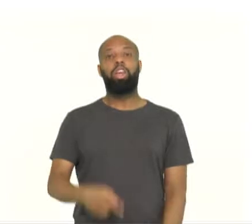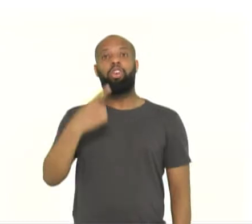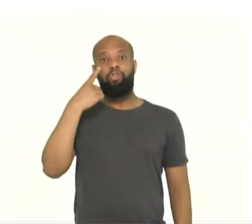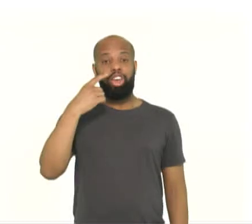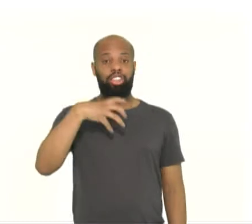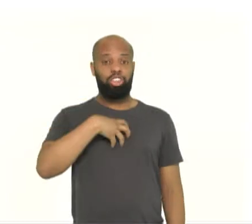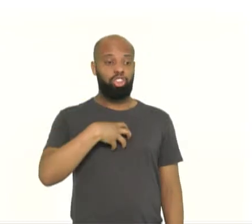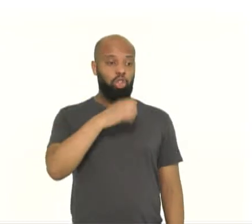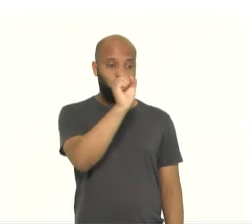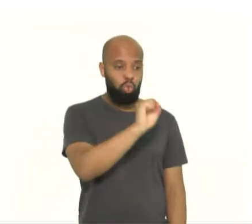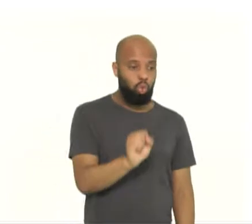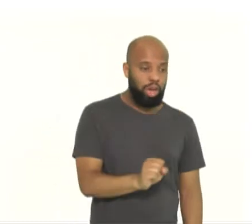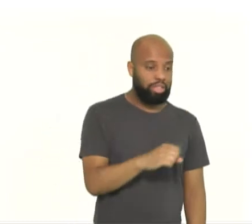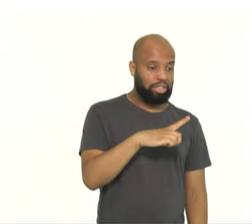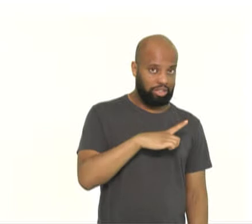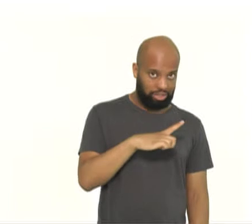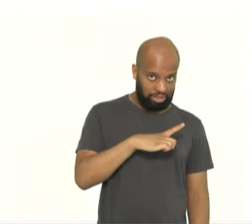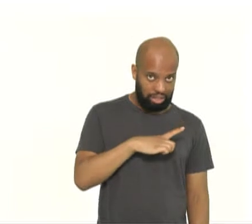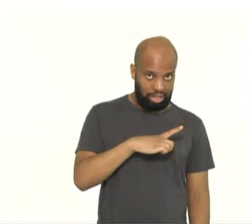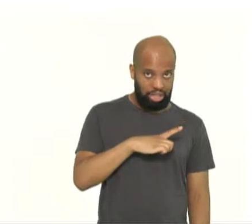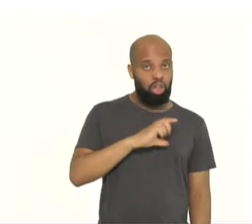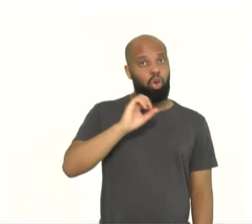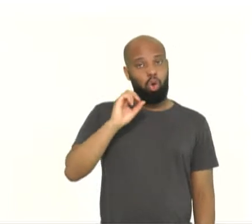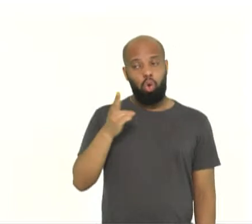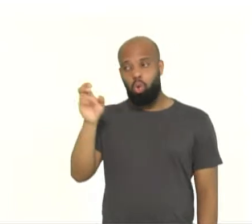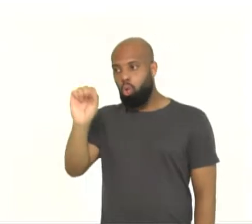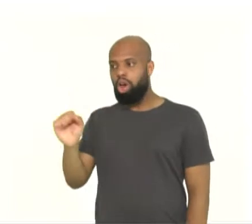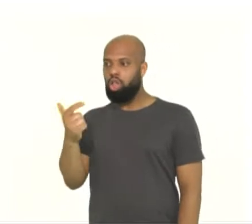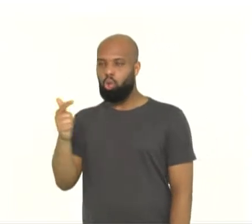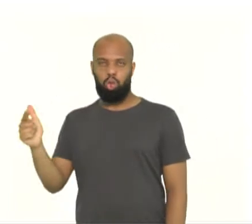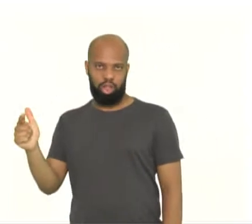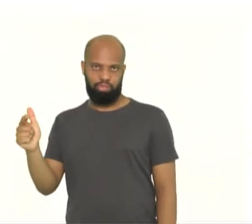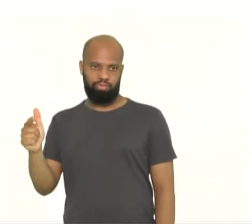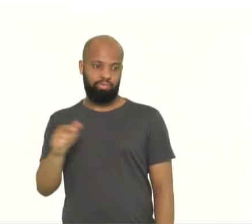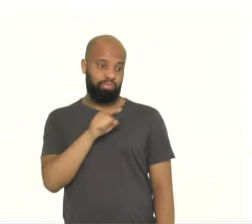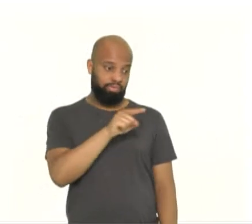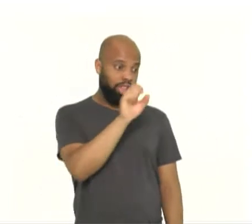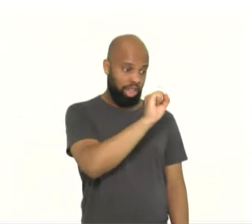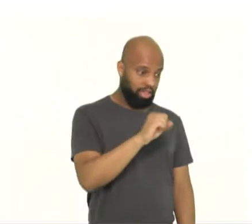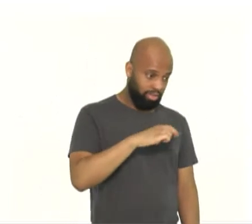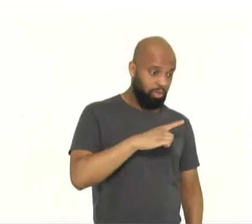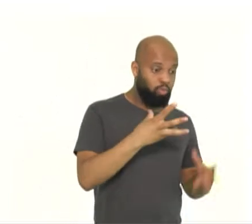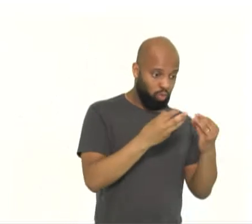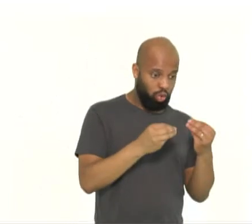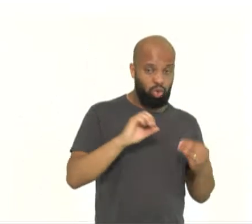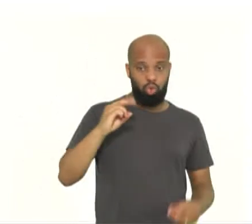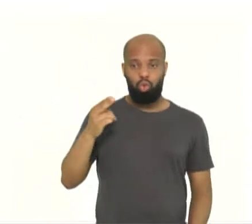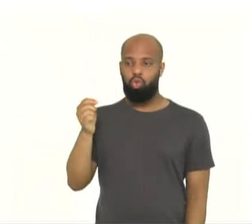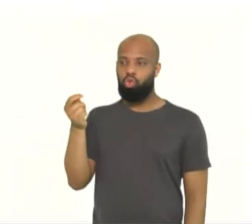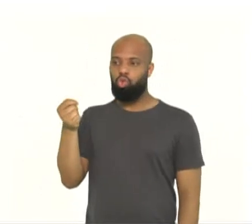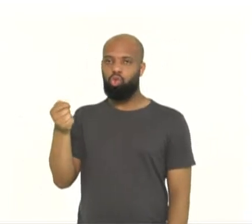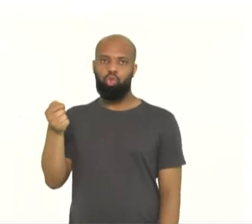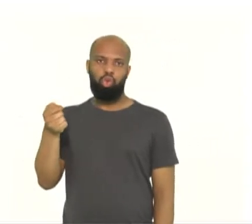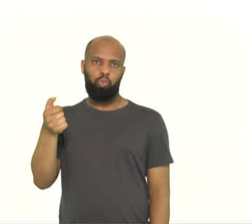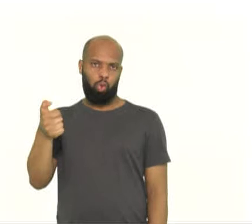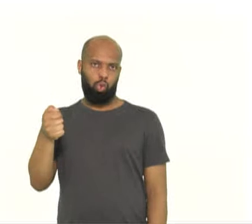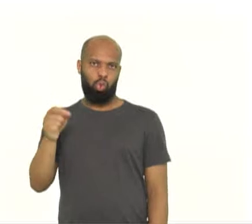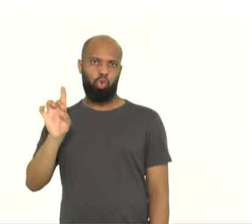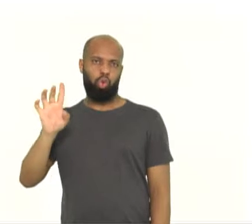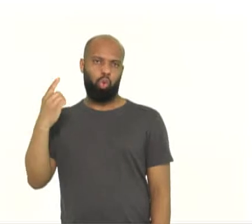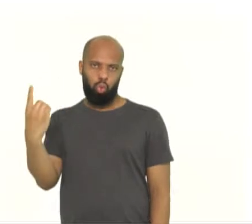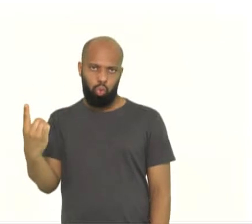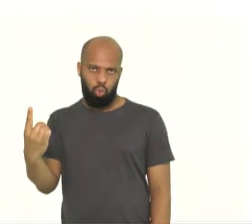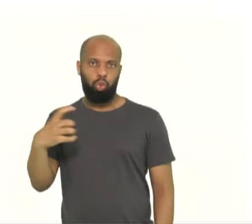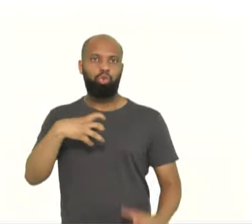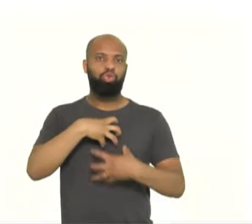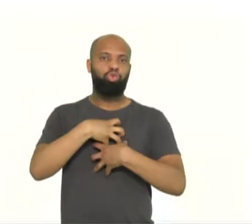bem importante você prestar atenção nessa parte. Ojo. Recuerda que o sujeito sempre é a parte